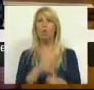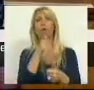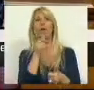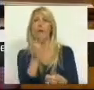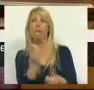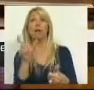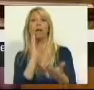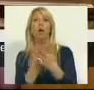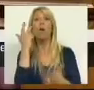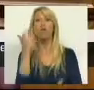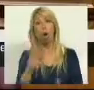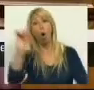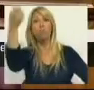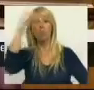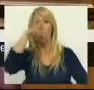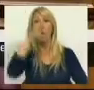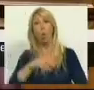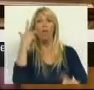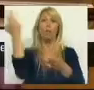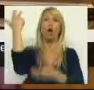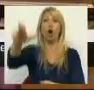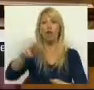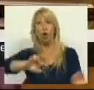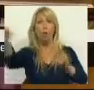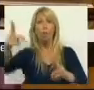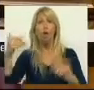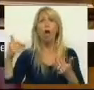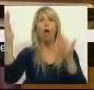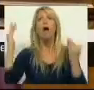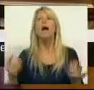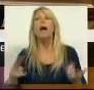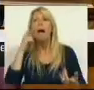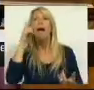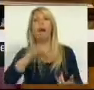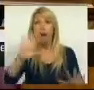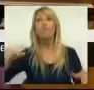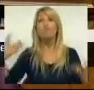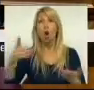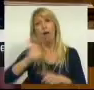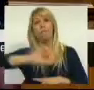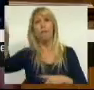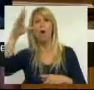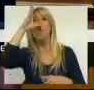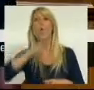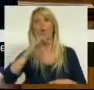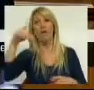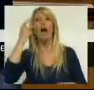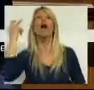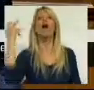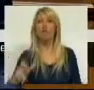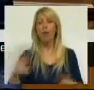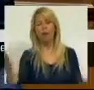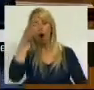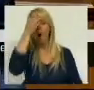que já muito devia estar na reforma. E se quem pode passar a reforma ao Governo não o faz, aqui fica uma sugestão.